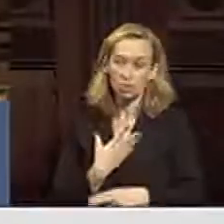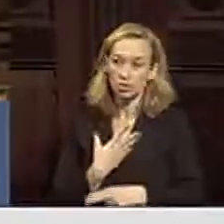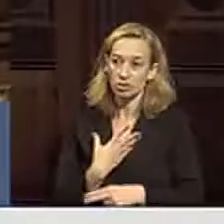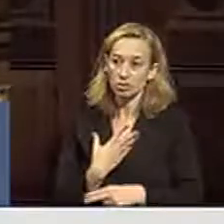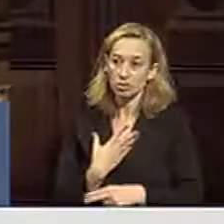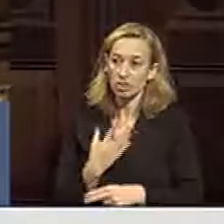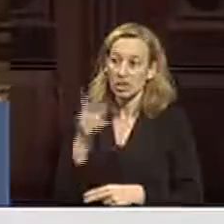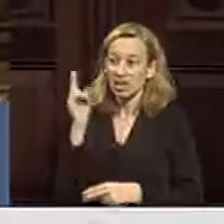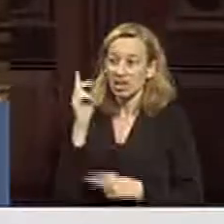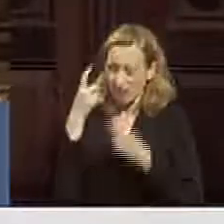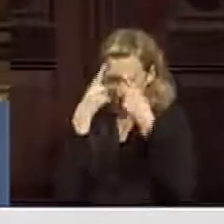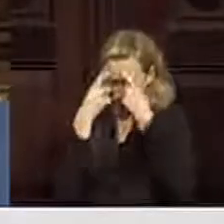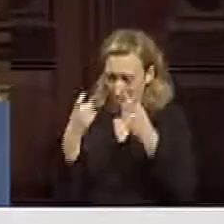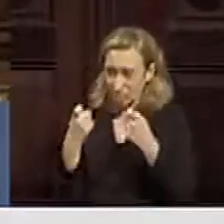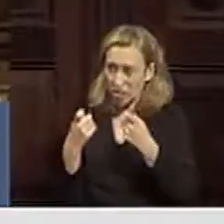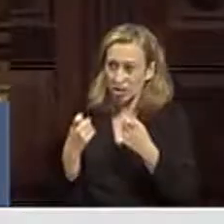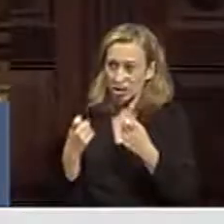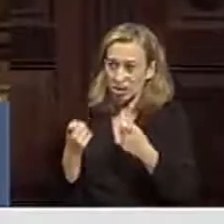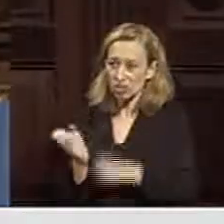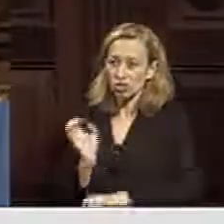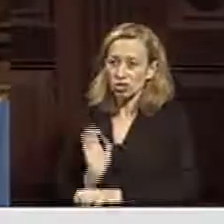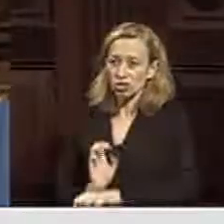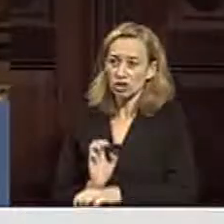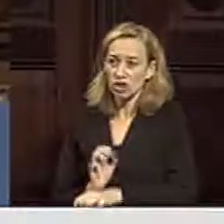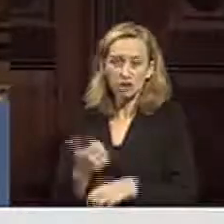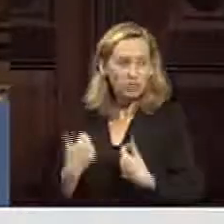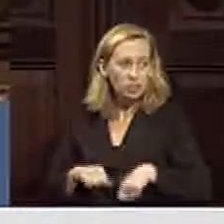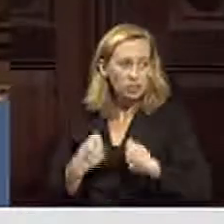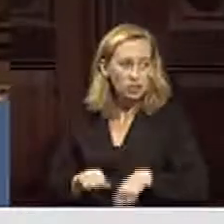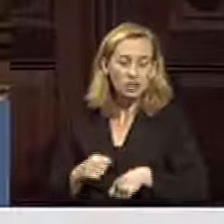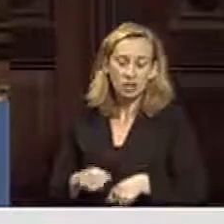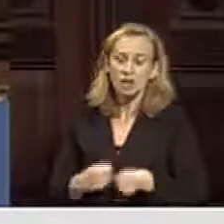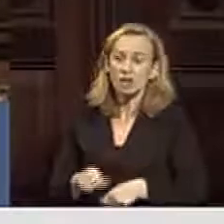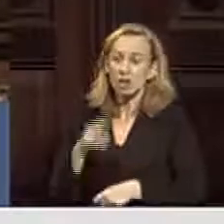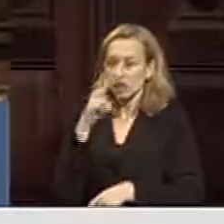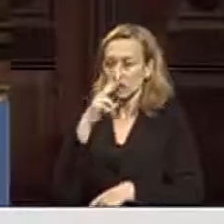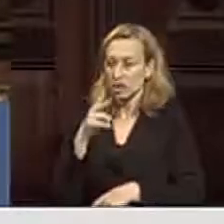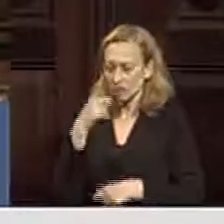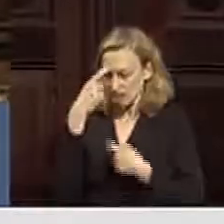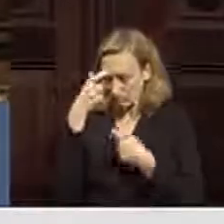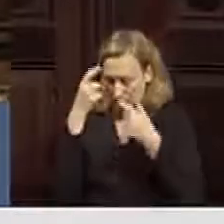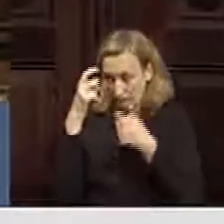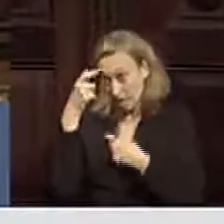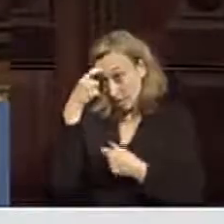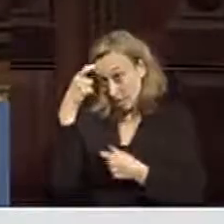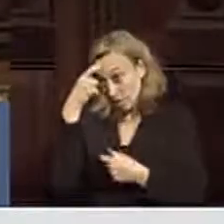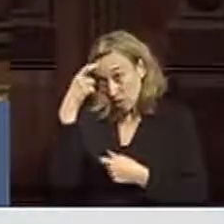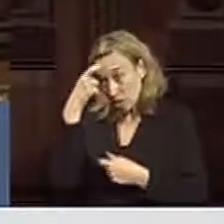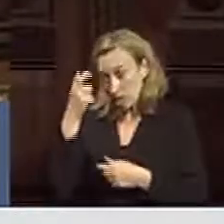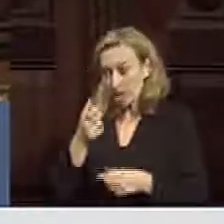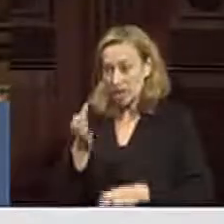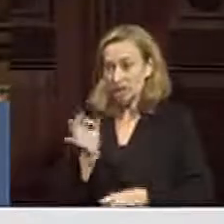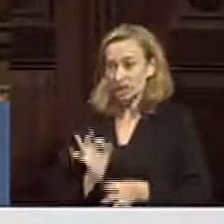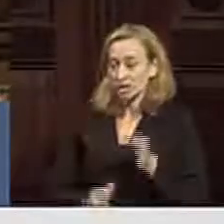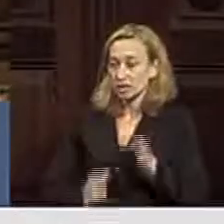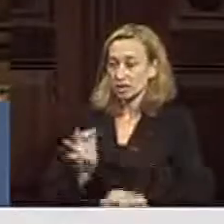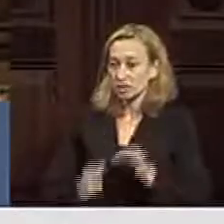dadas. É necessário fortalecer a luta por memória, por verdade e por